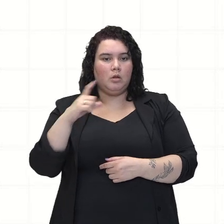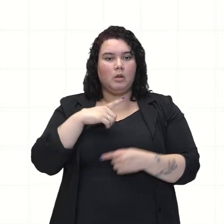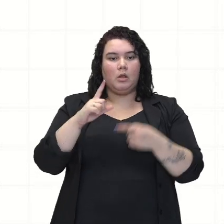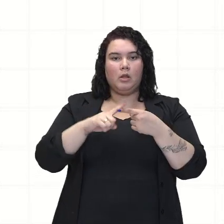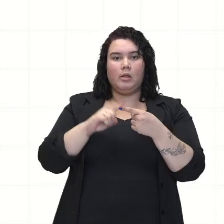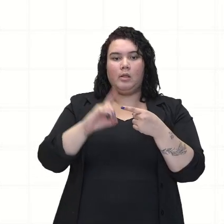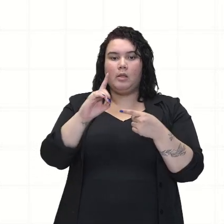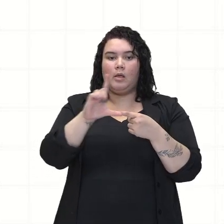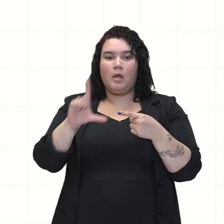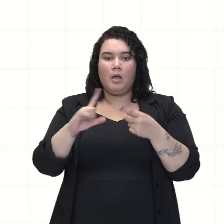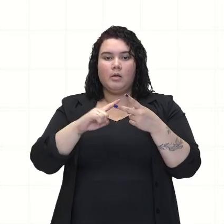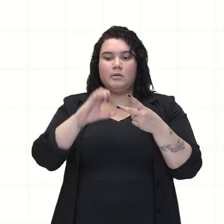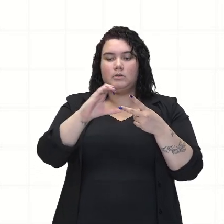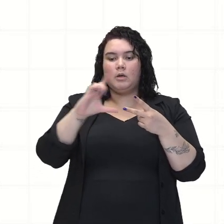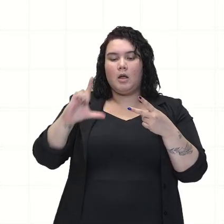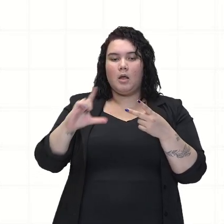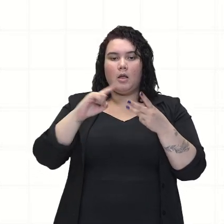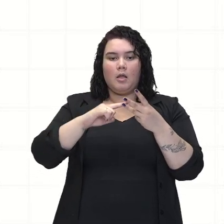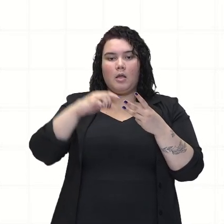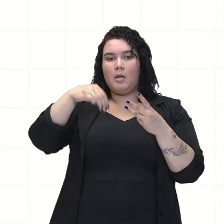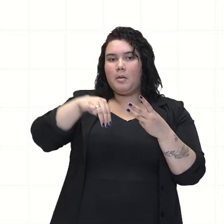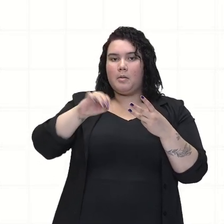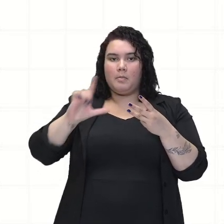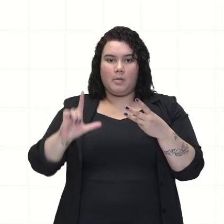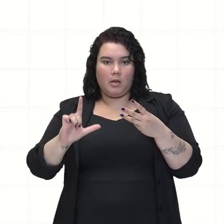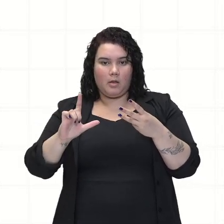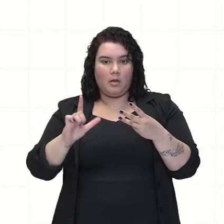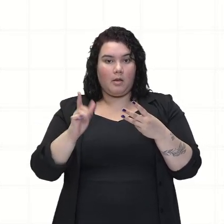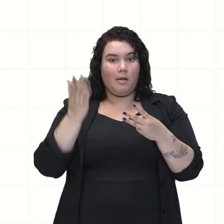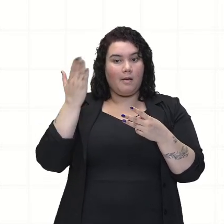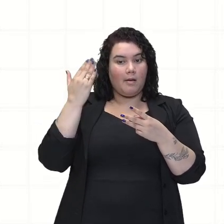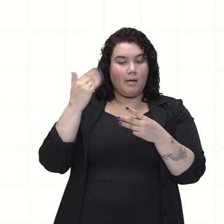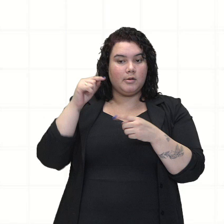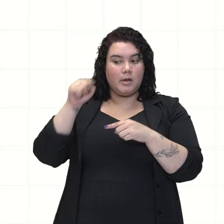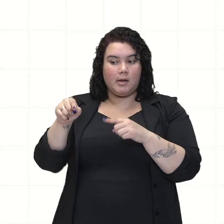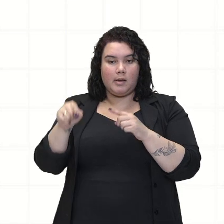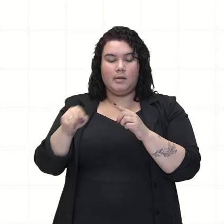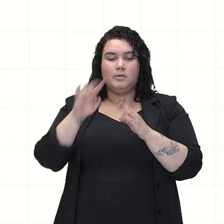mililitro. O que foi multiplicado agora é dividido, né? 1 litro